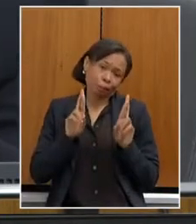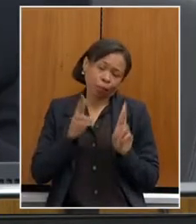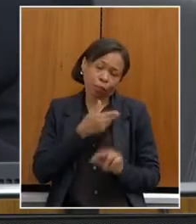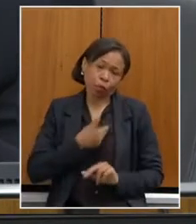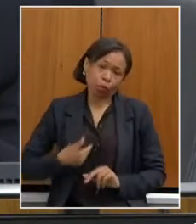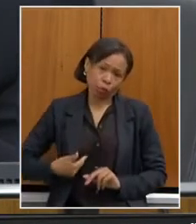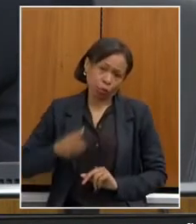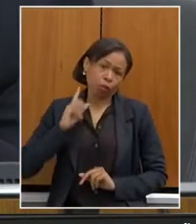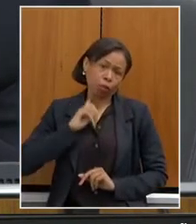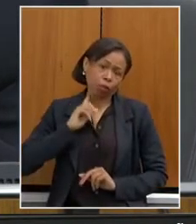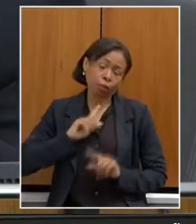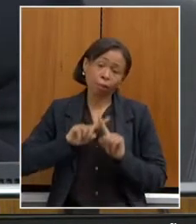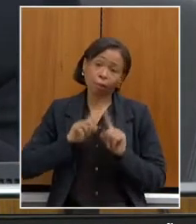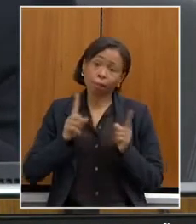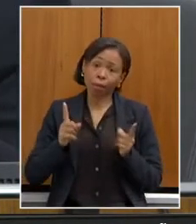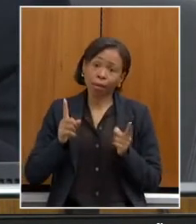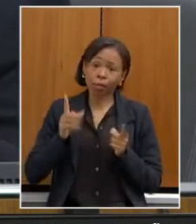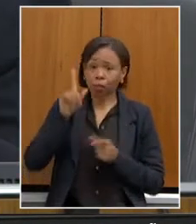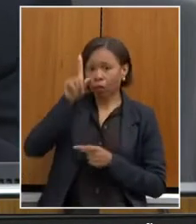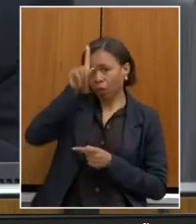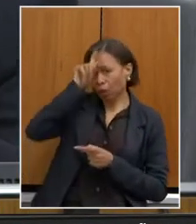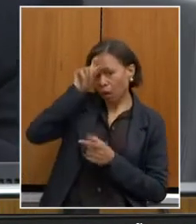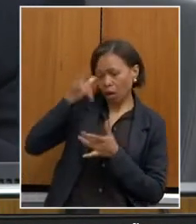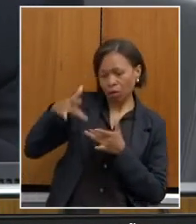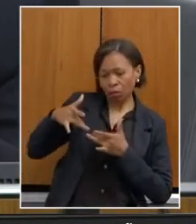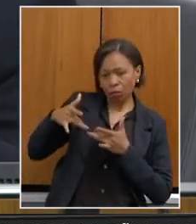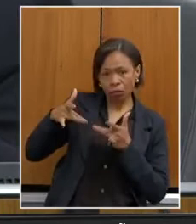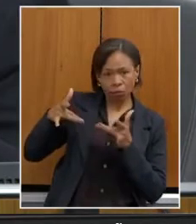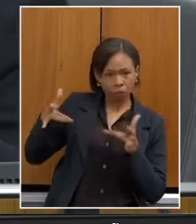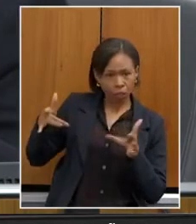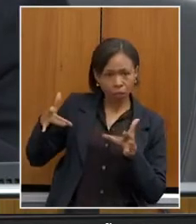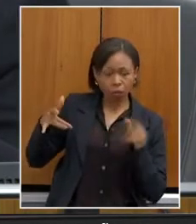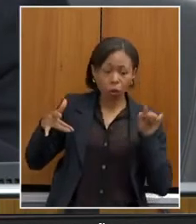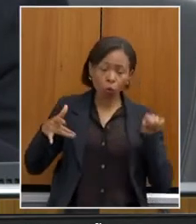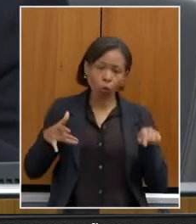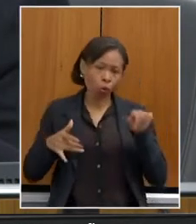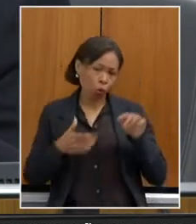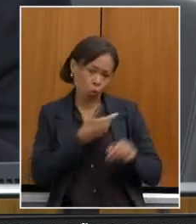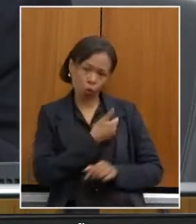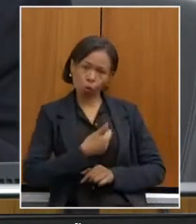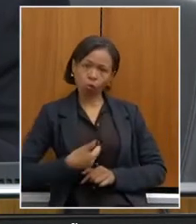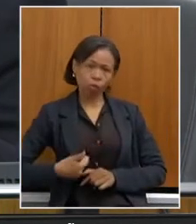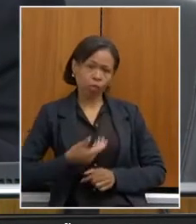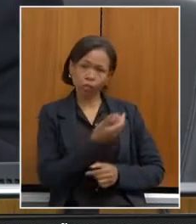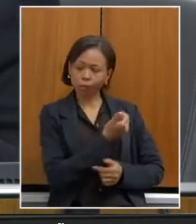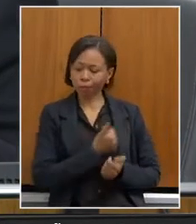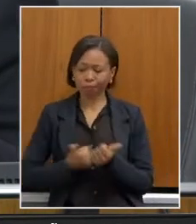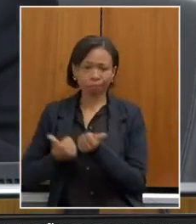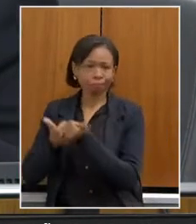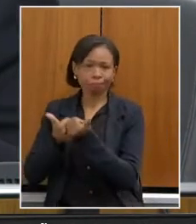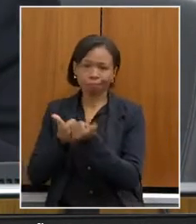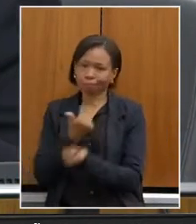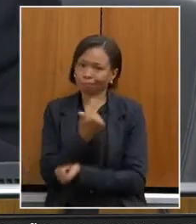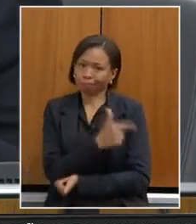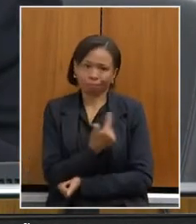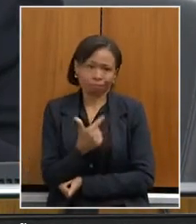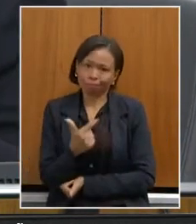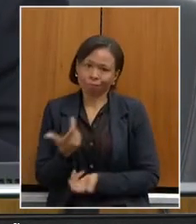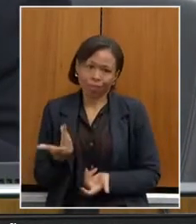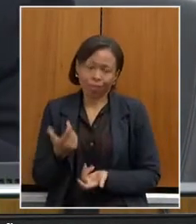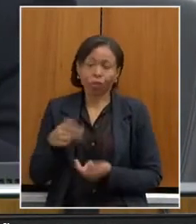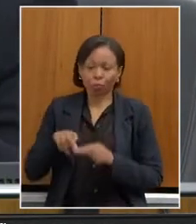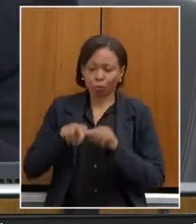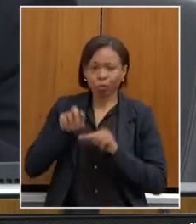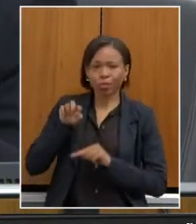filantropia que não tem aí o Estado para conseguir mantê-lo sofre bastante a tabela